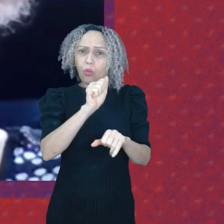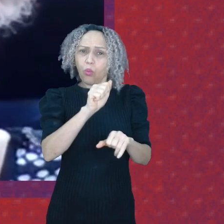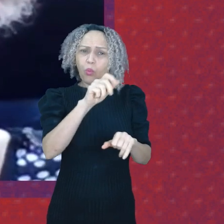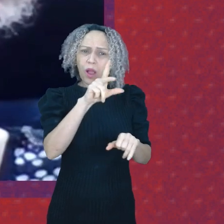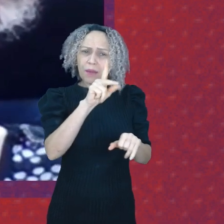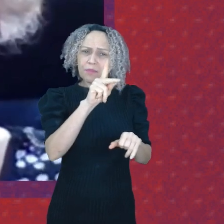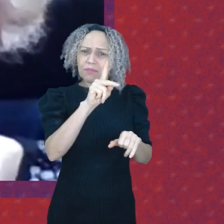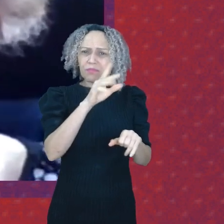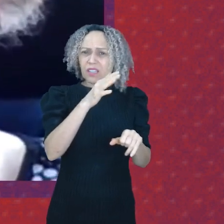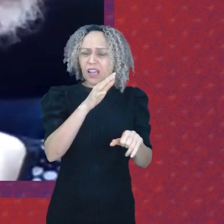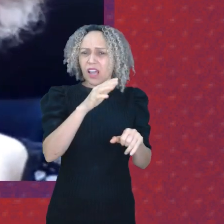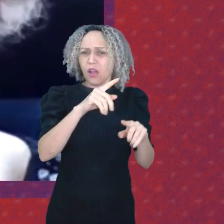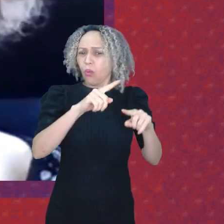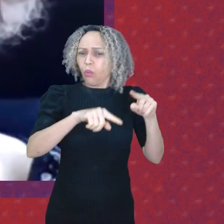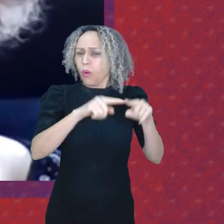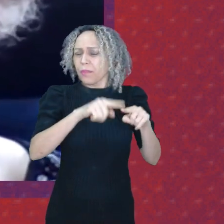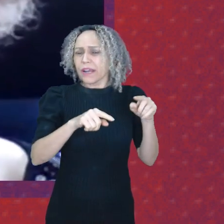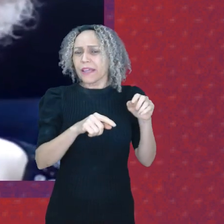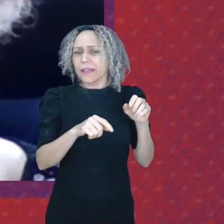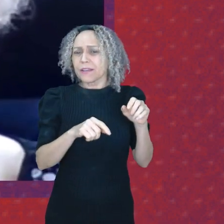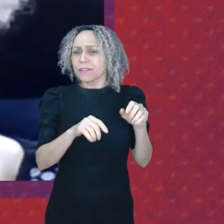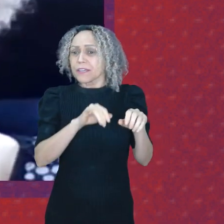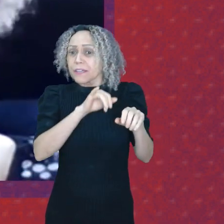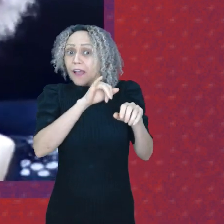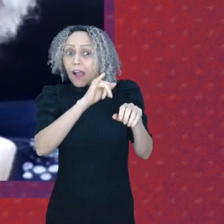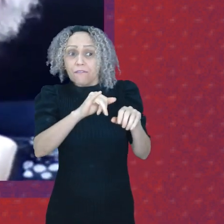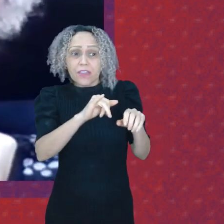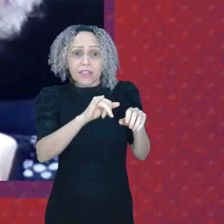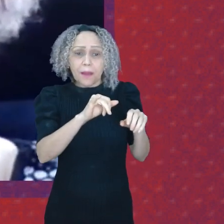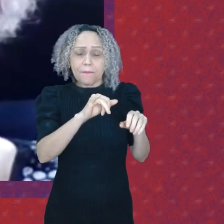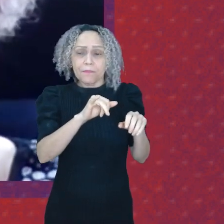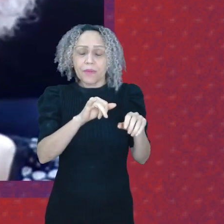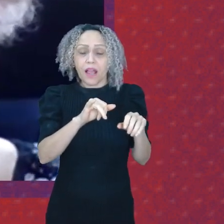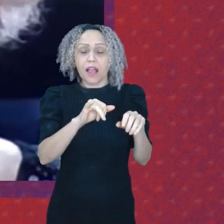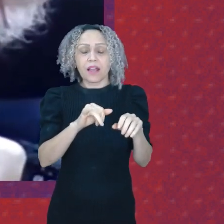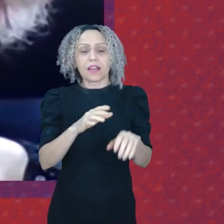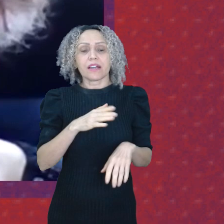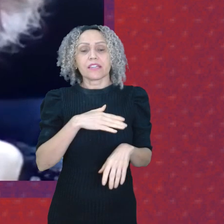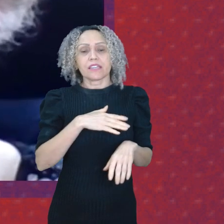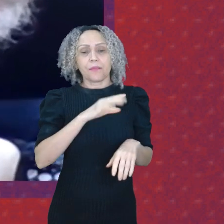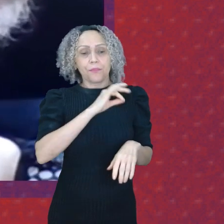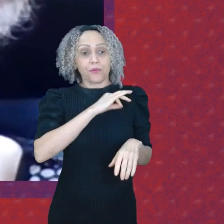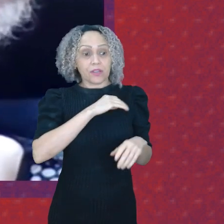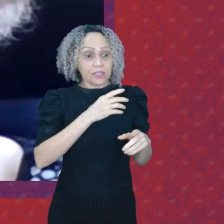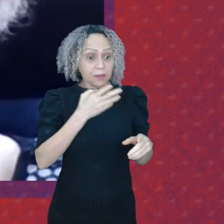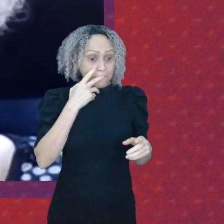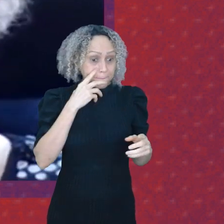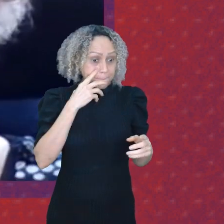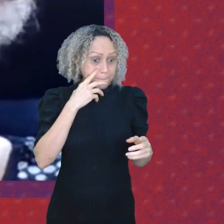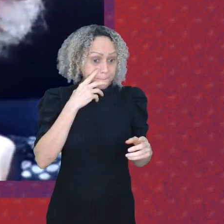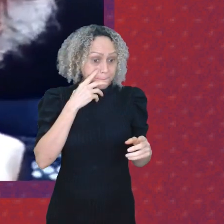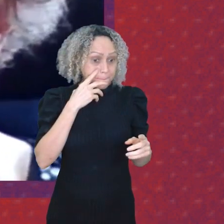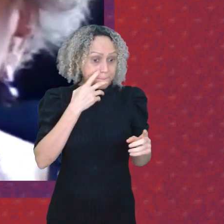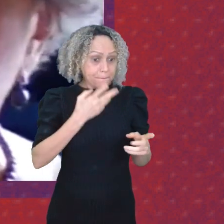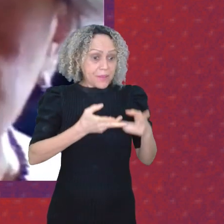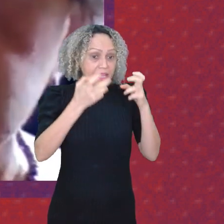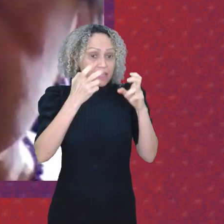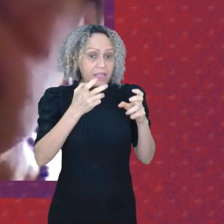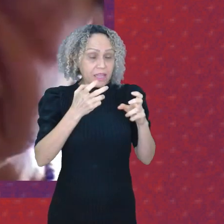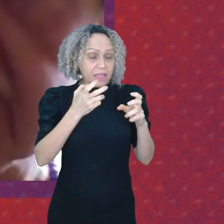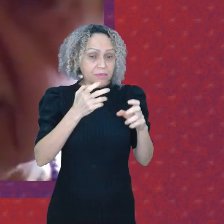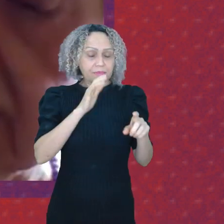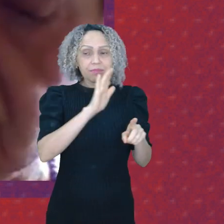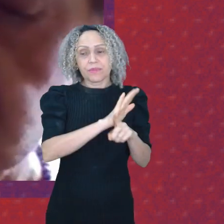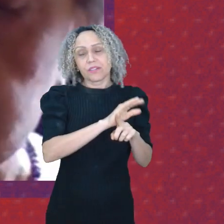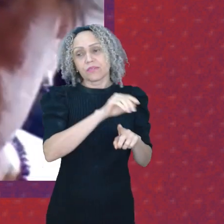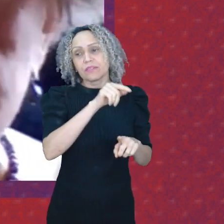Agora, nós temos a lei do feminicídio. O Brasil é o 16º país, sancionada, nesse caso,